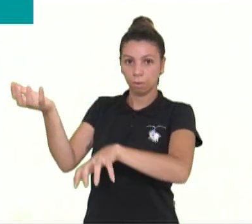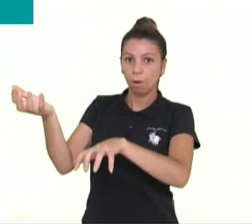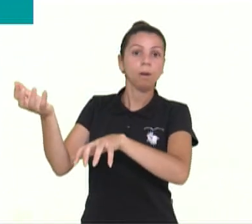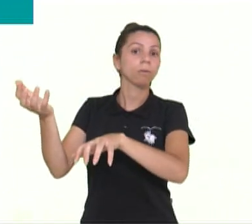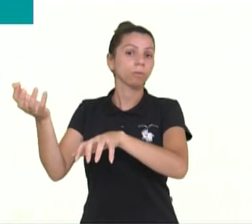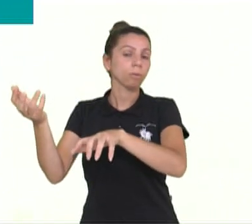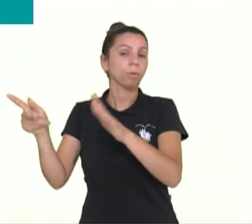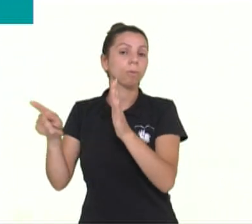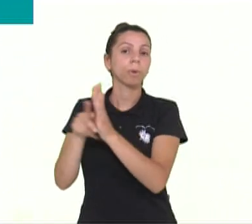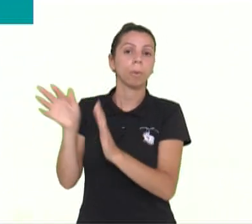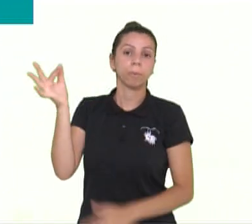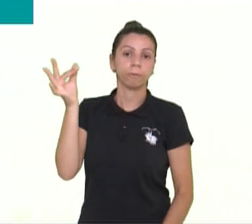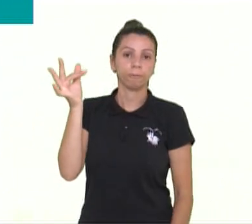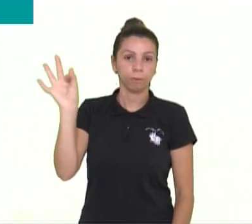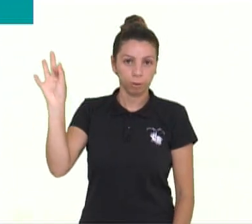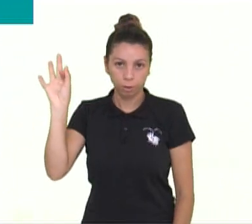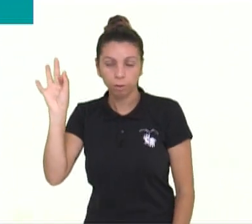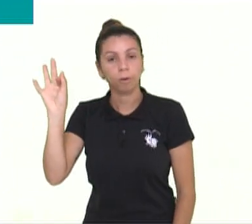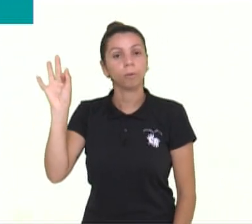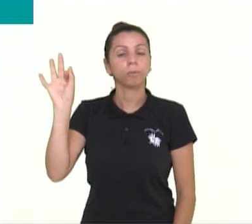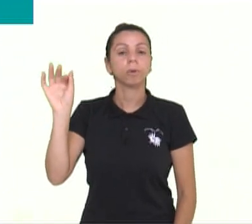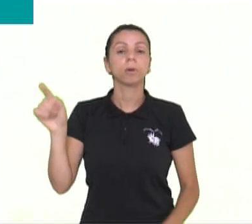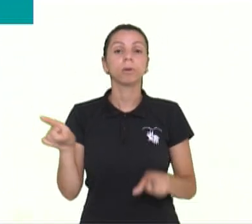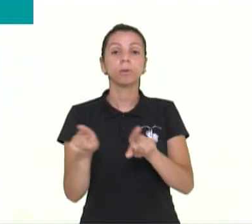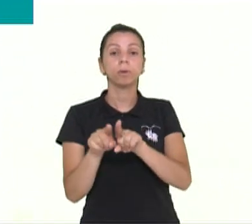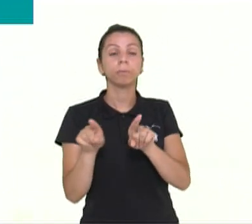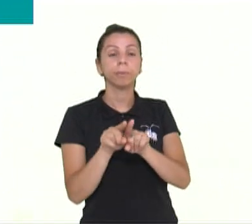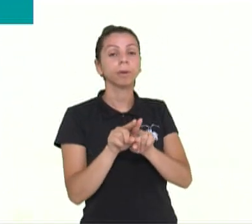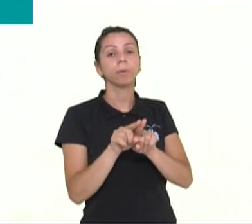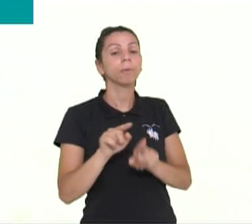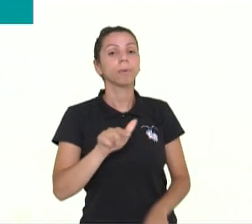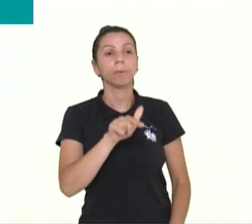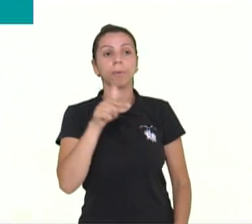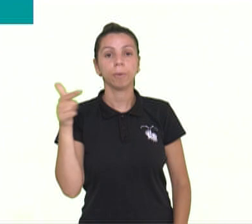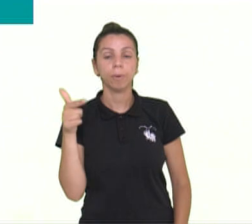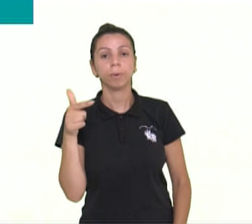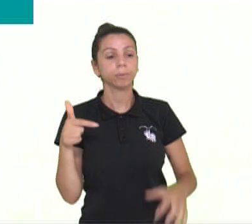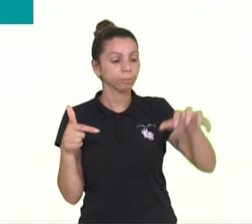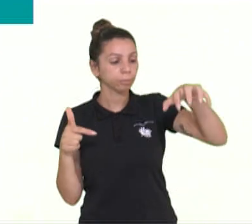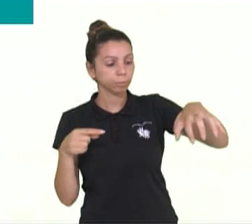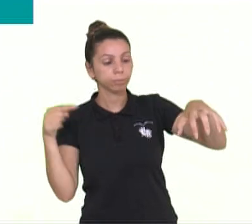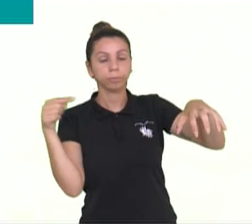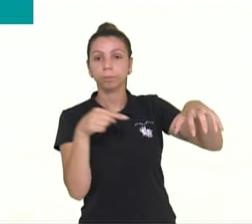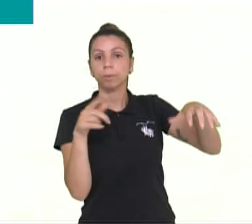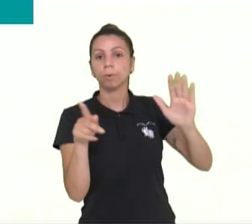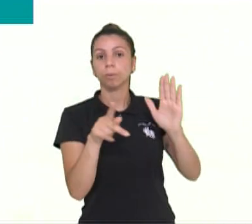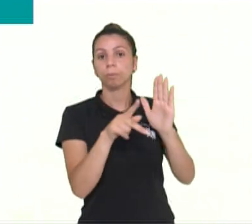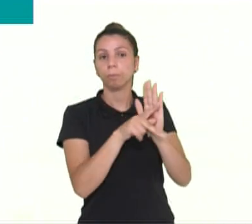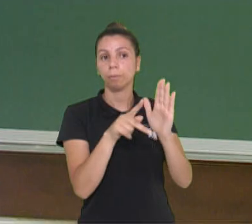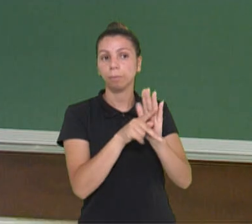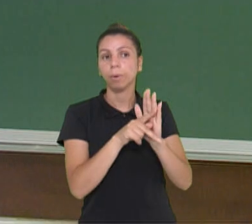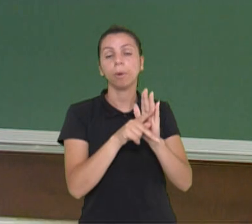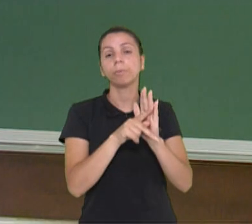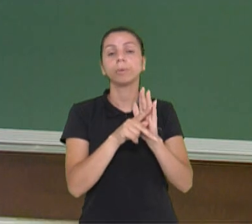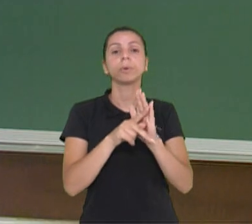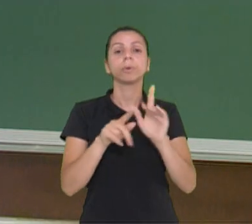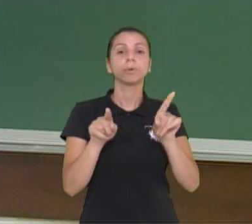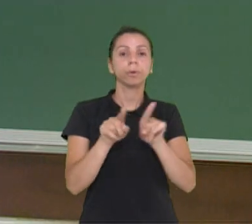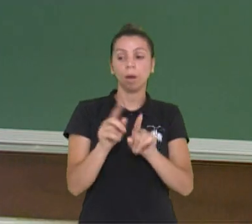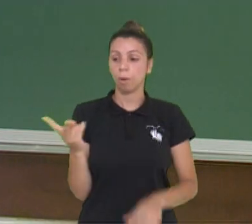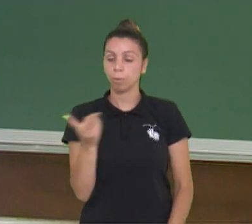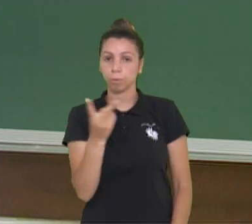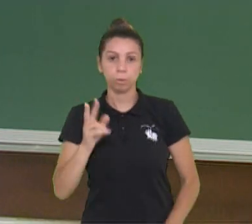tem um regimento com as suas regras. E tem ali o regimento disciplinar discente do Instituto Federal. Então, duas